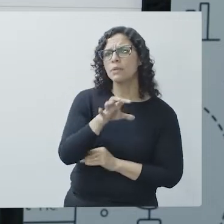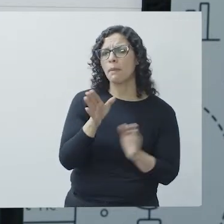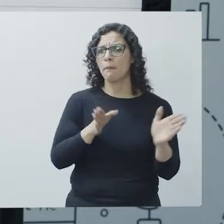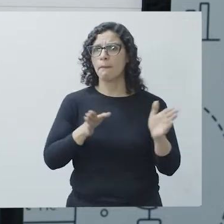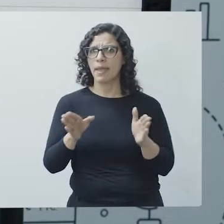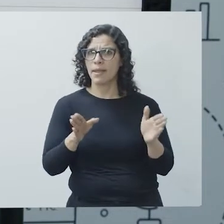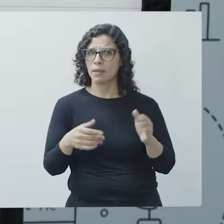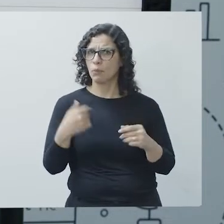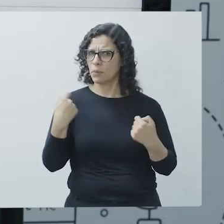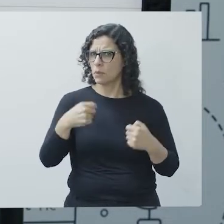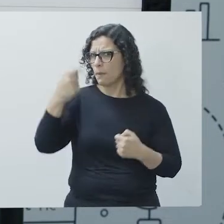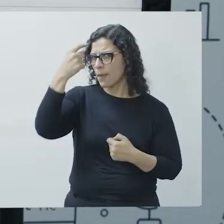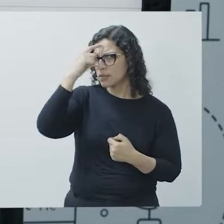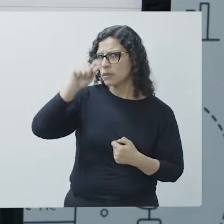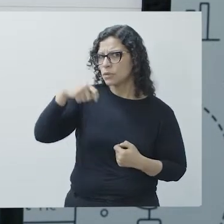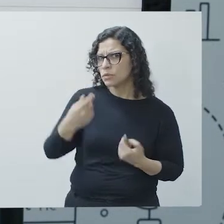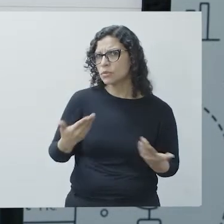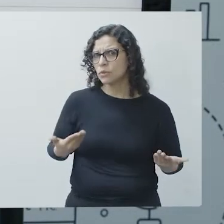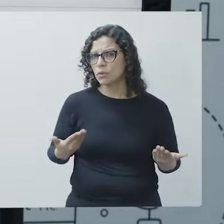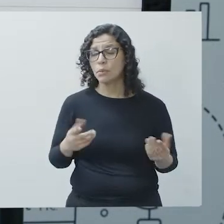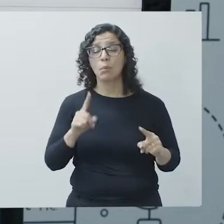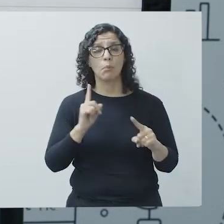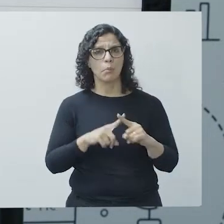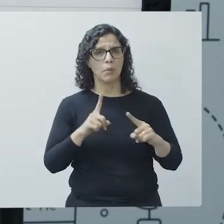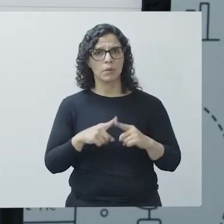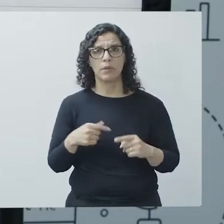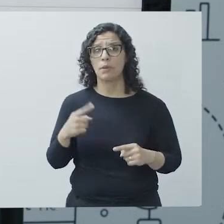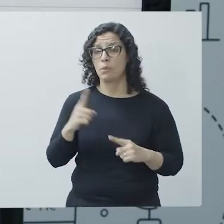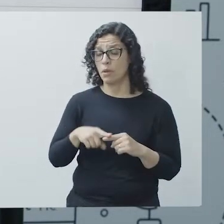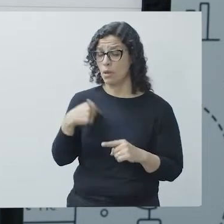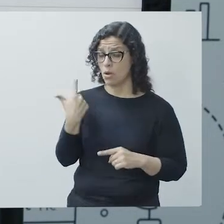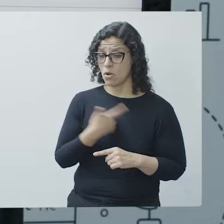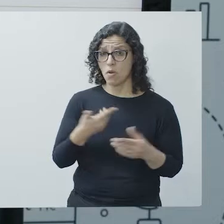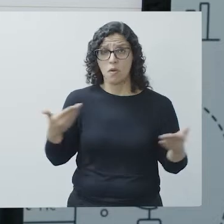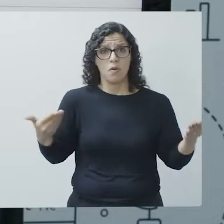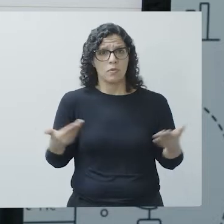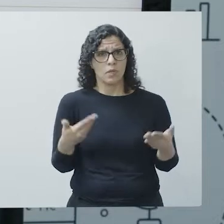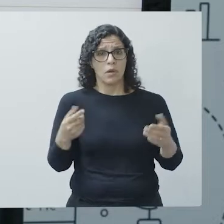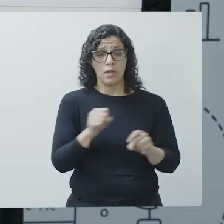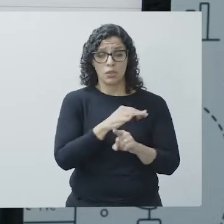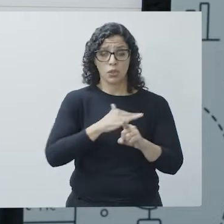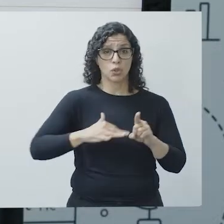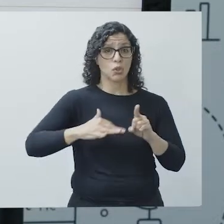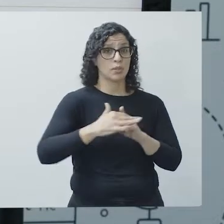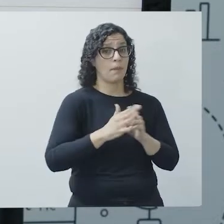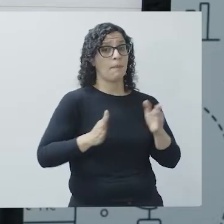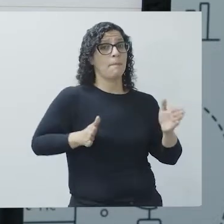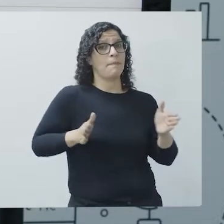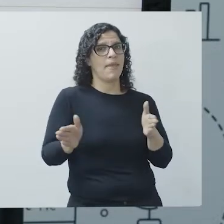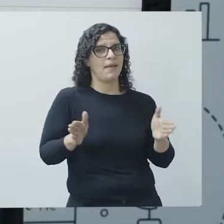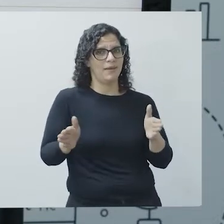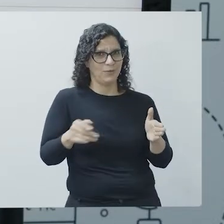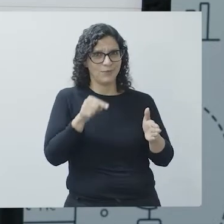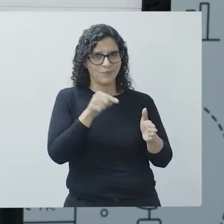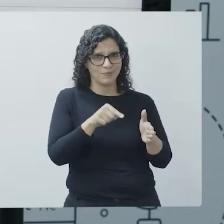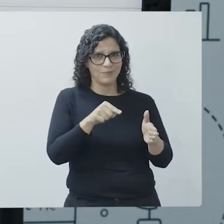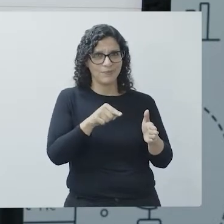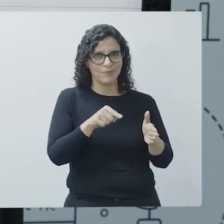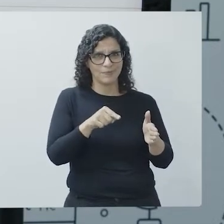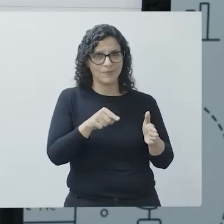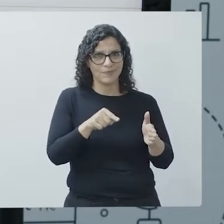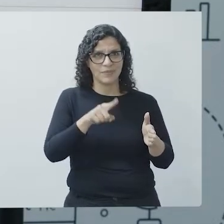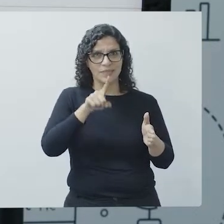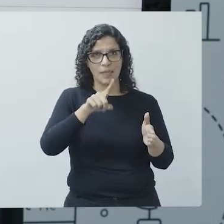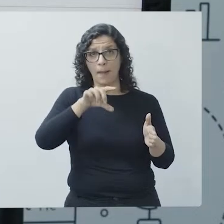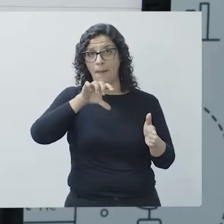respeito. Certo? Eu tenho que pensar a esse respeito. Por quê? Porque nós estamos falando da sociedade da época. É da